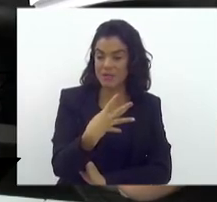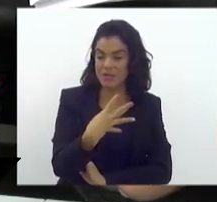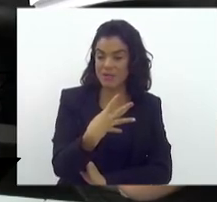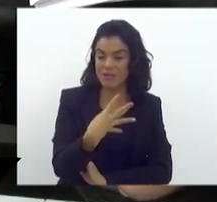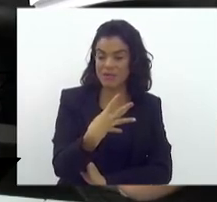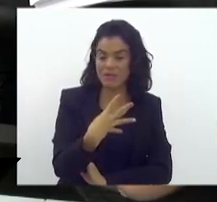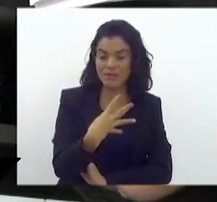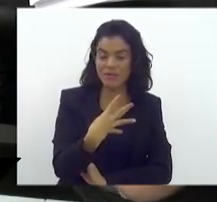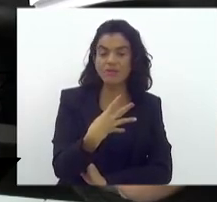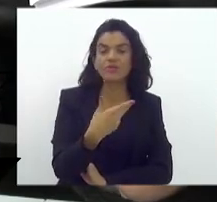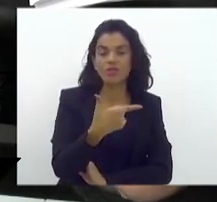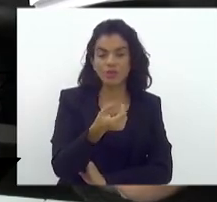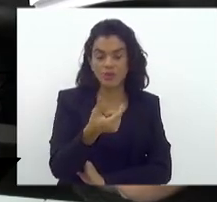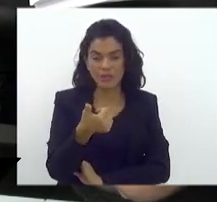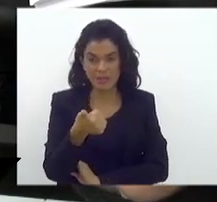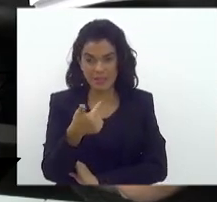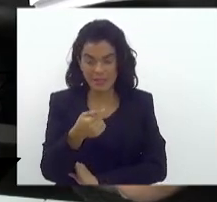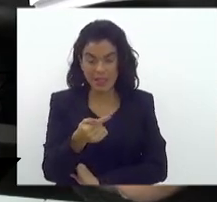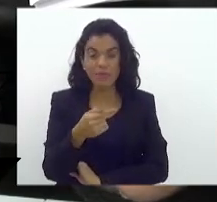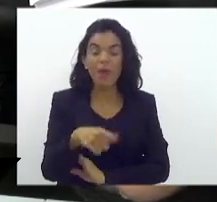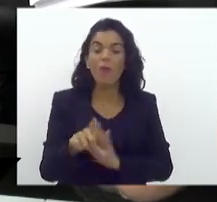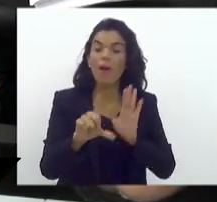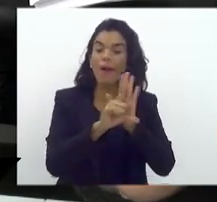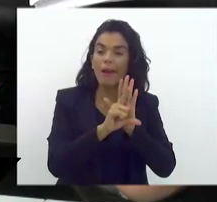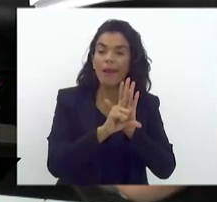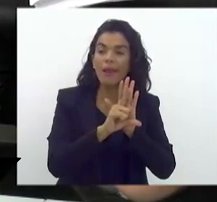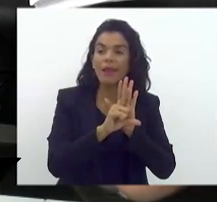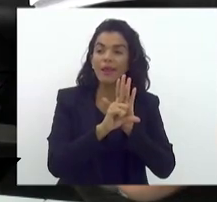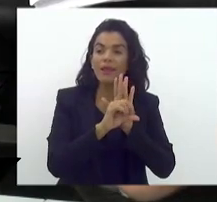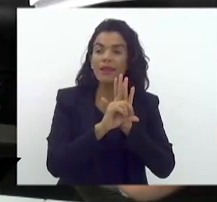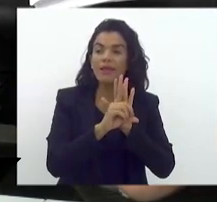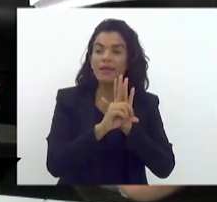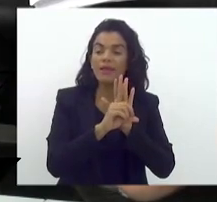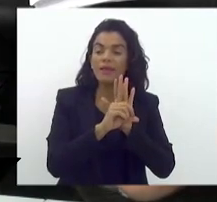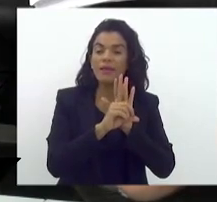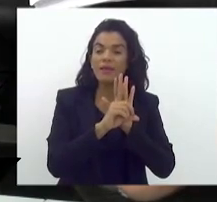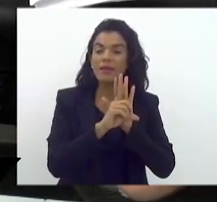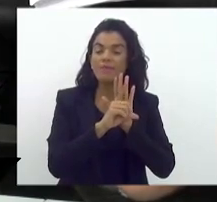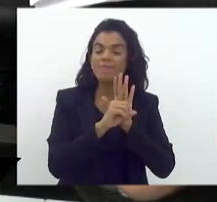2017. É uma lei que prevê